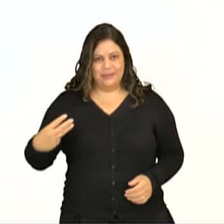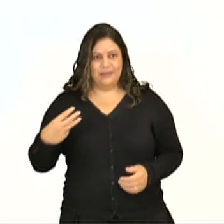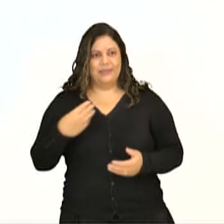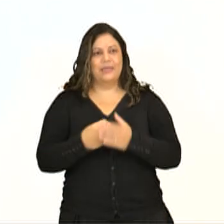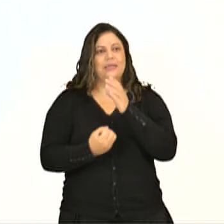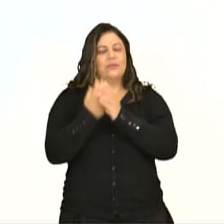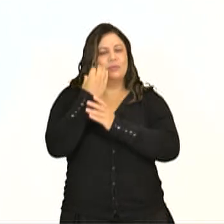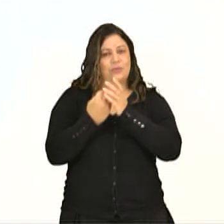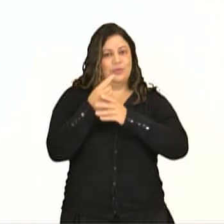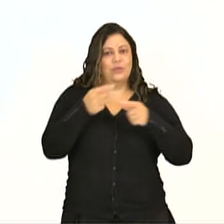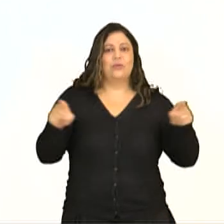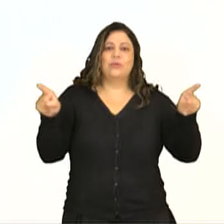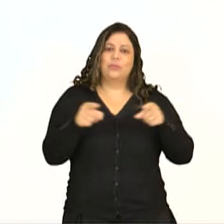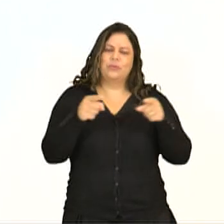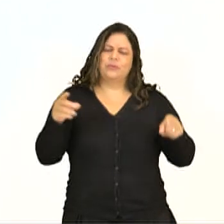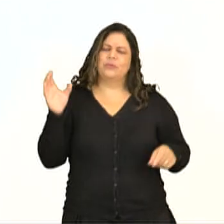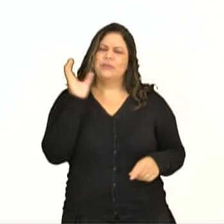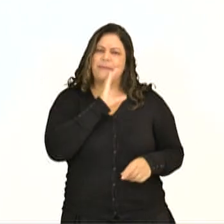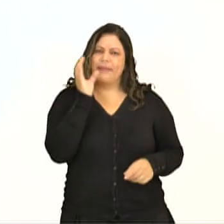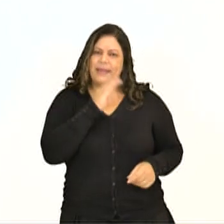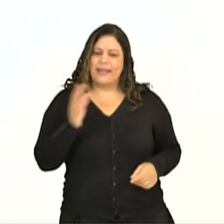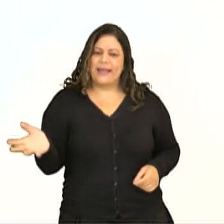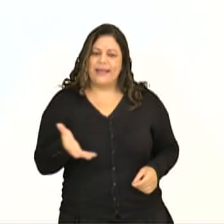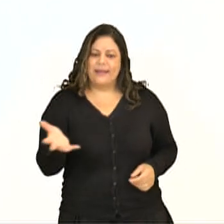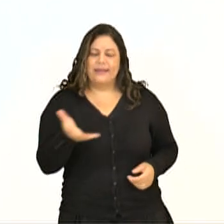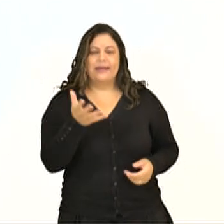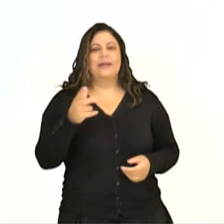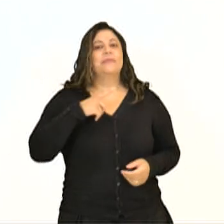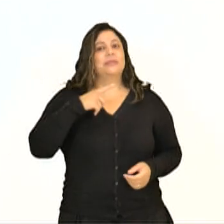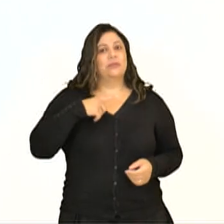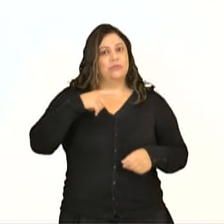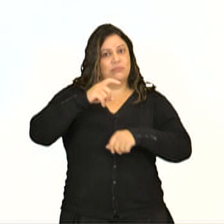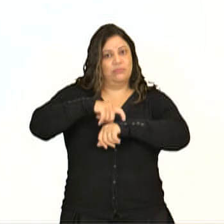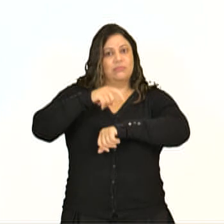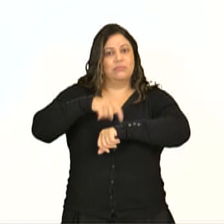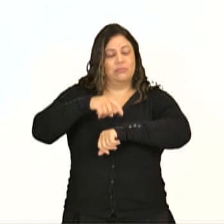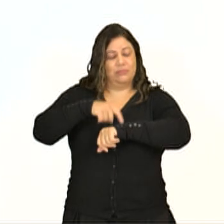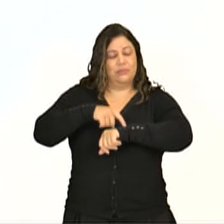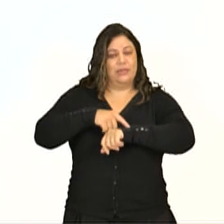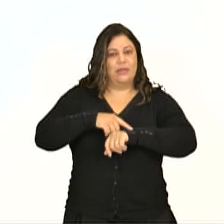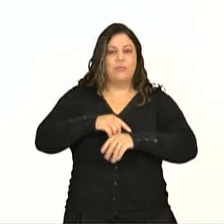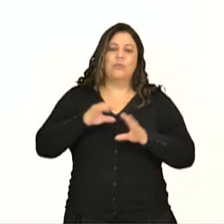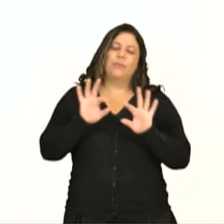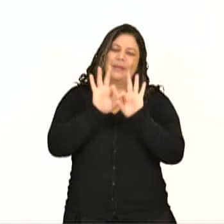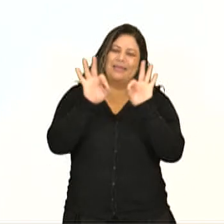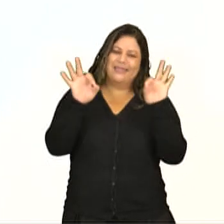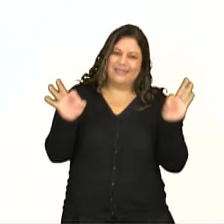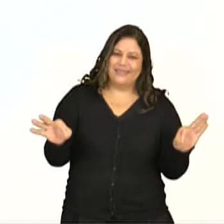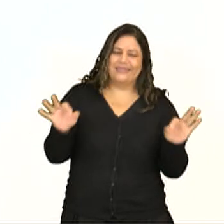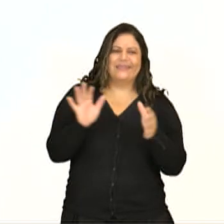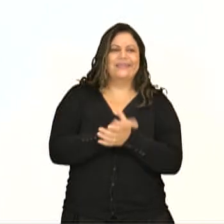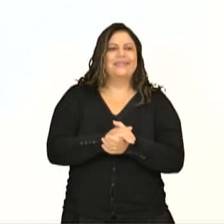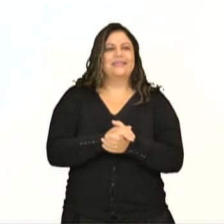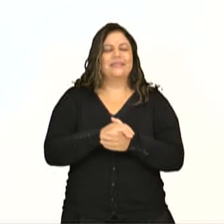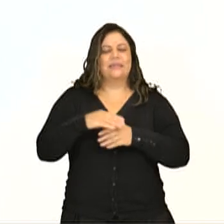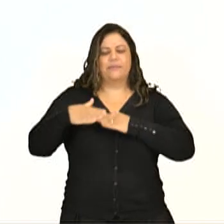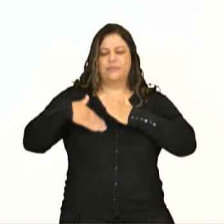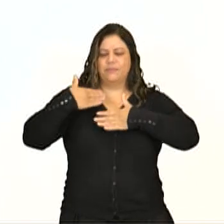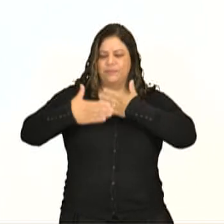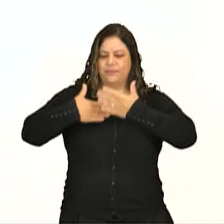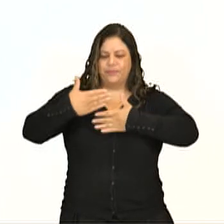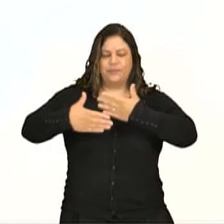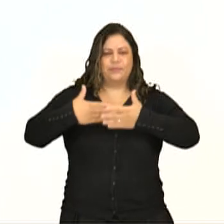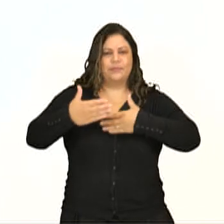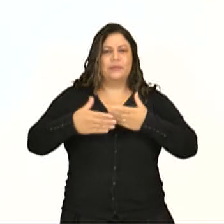início, com as músicas sendo bem rápidas, ele tinha um tempo binário e bem simples. Com a evolução do tempo, a música foi